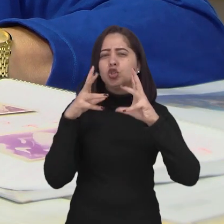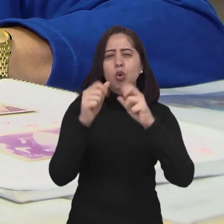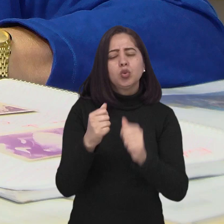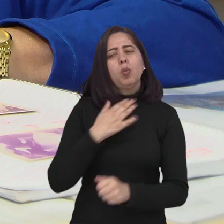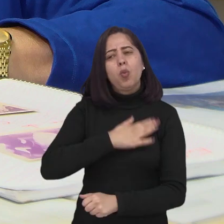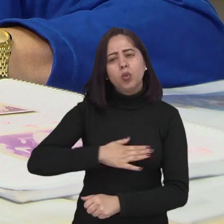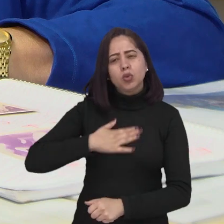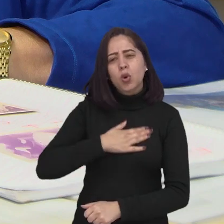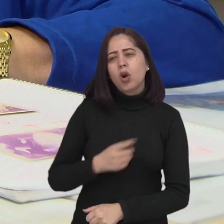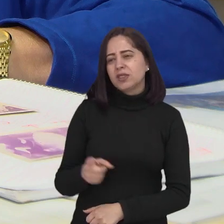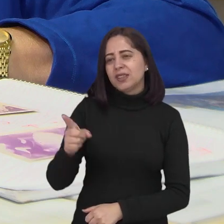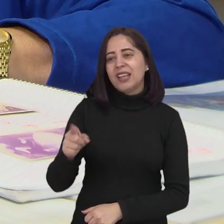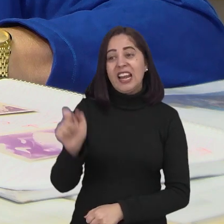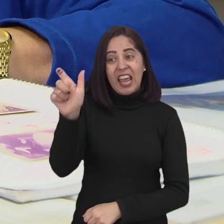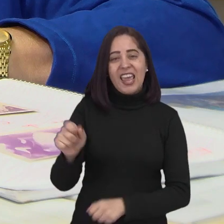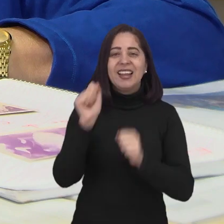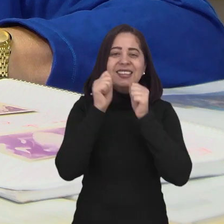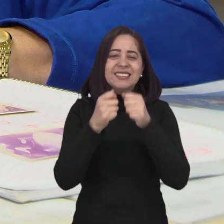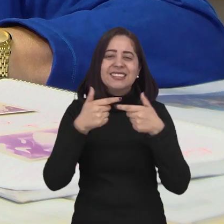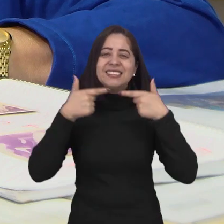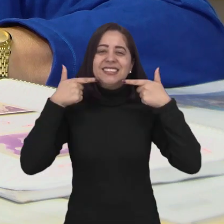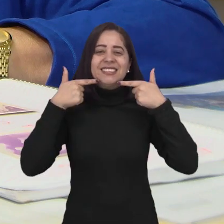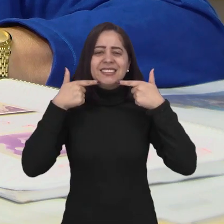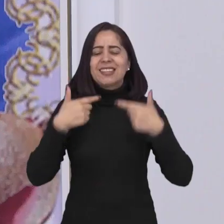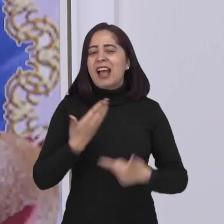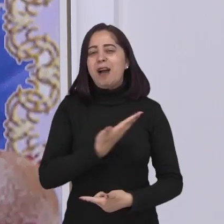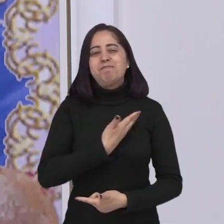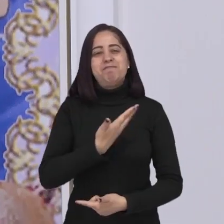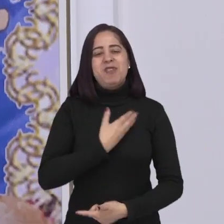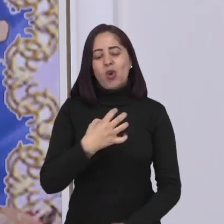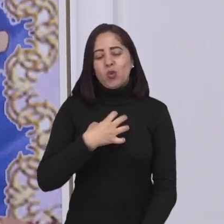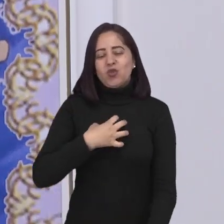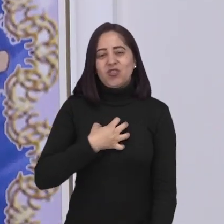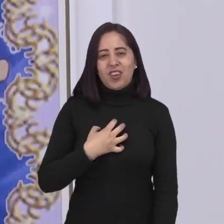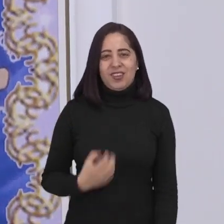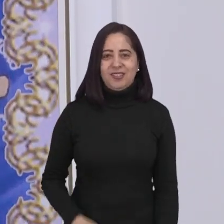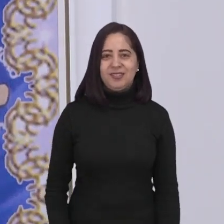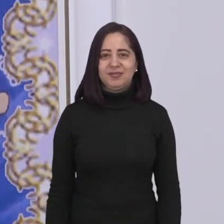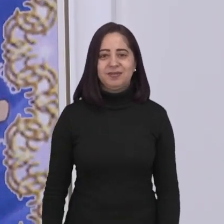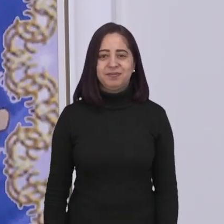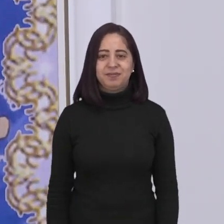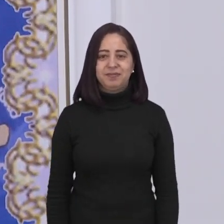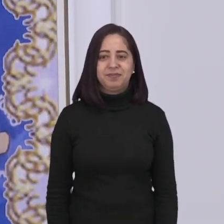mundo gostava dele. Ele era muito sorridente, muito amigo.